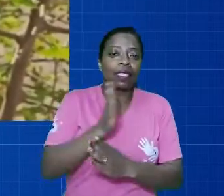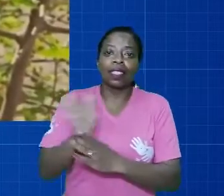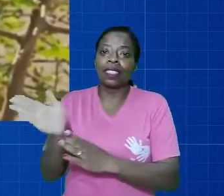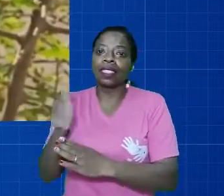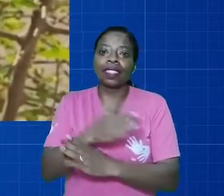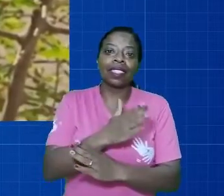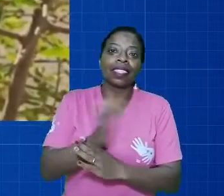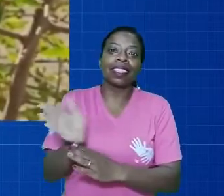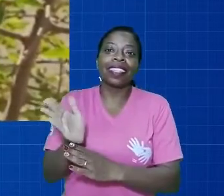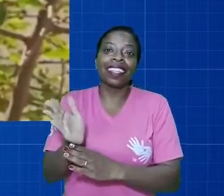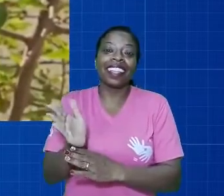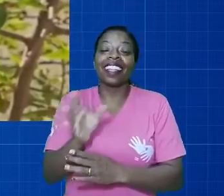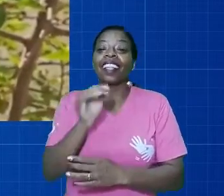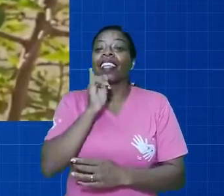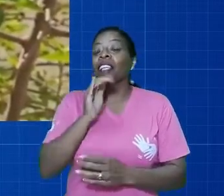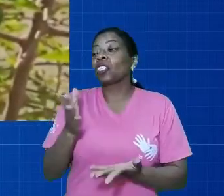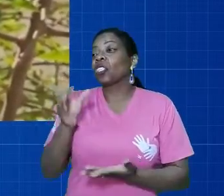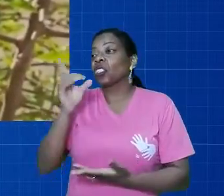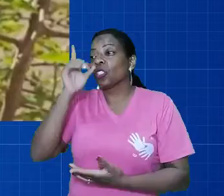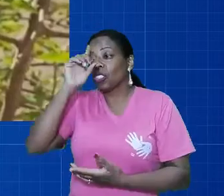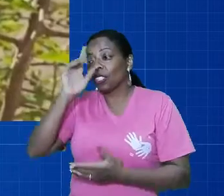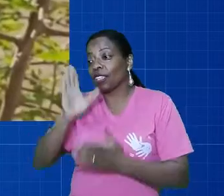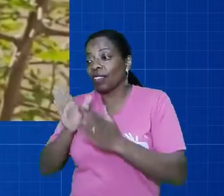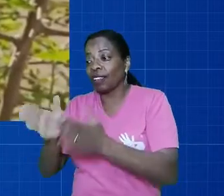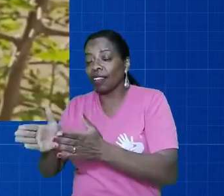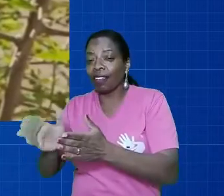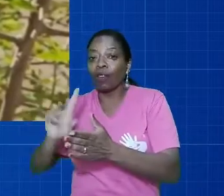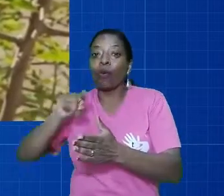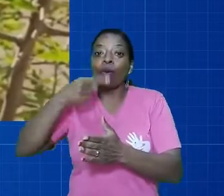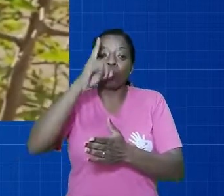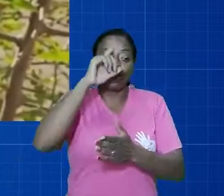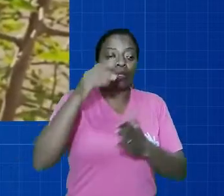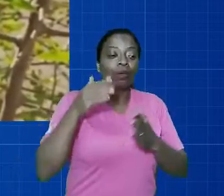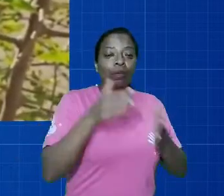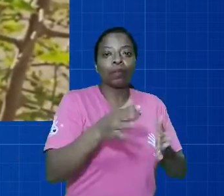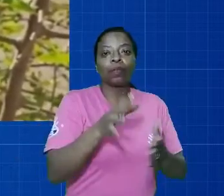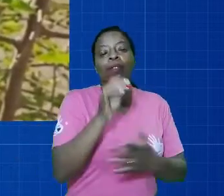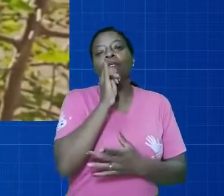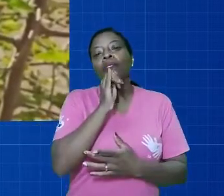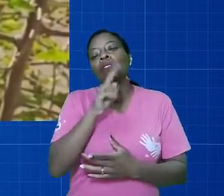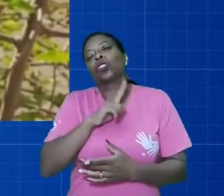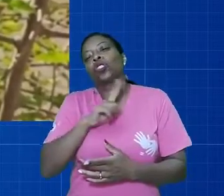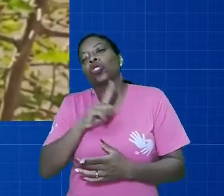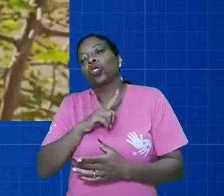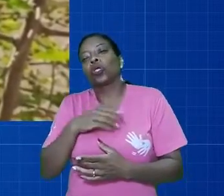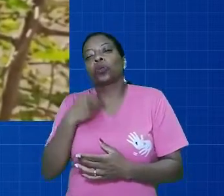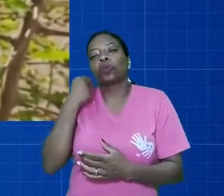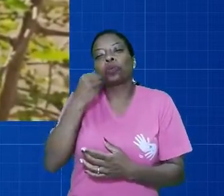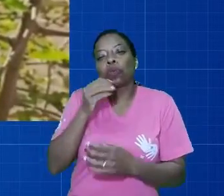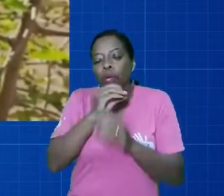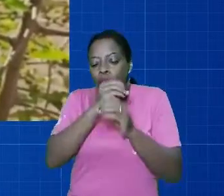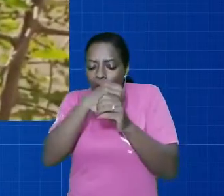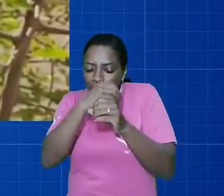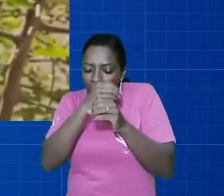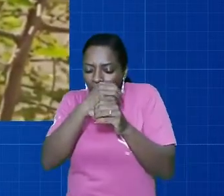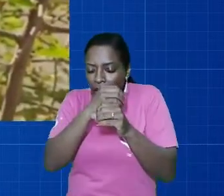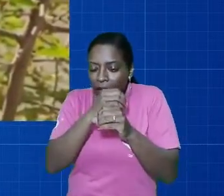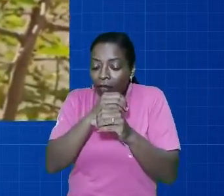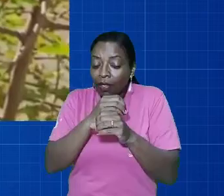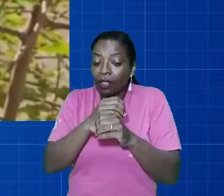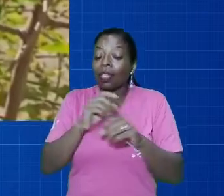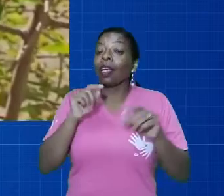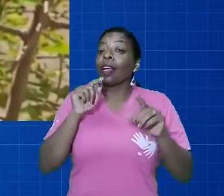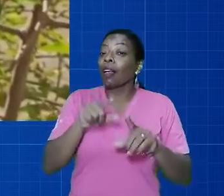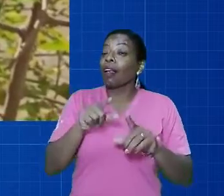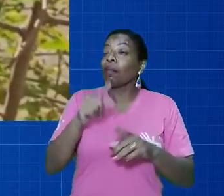comentavam esta ou aquela atividade. Então, por exemplo, nós tínhamos um experimento lá de microscopia e aí eles já tinham uma noção da arte